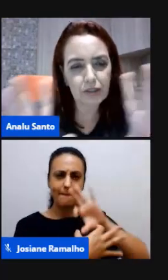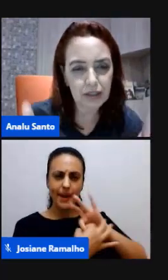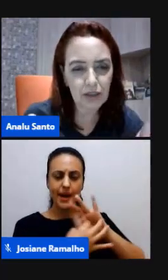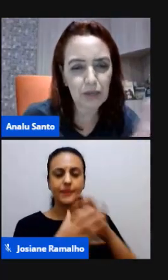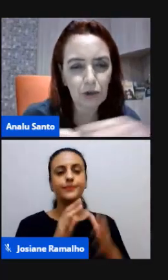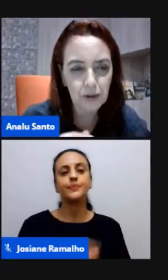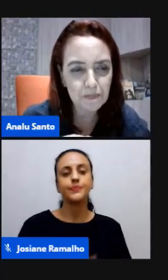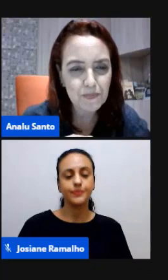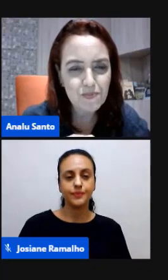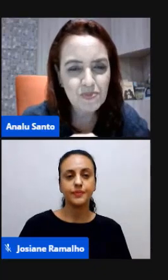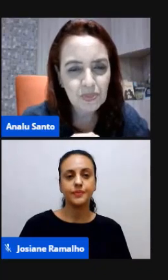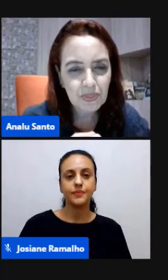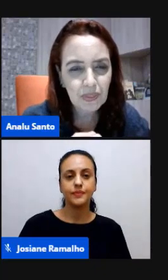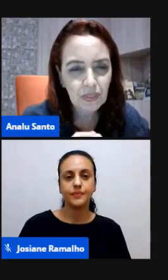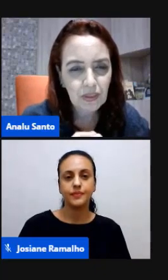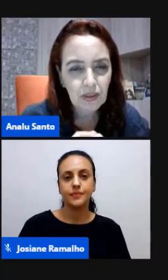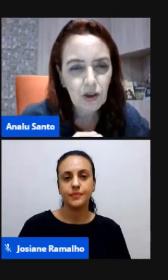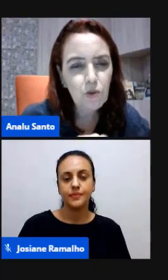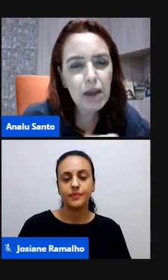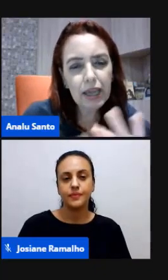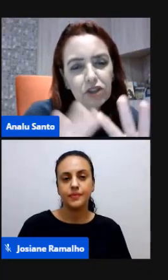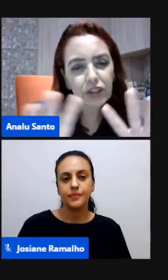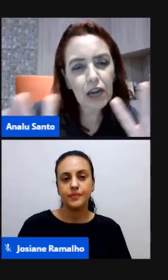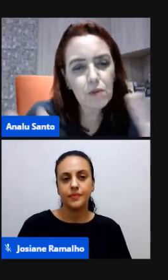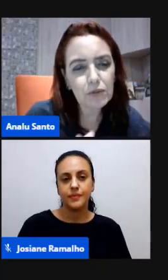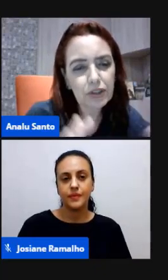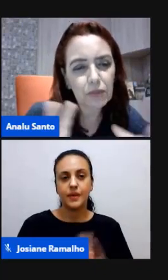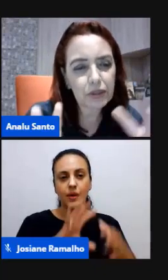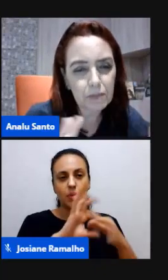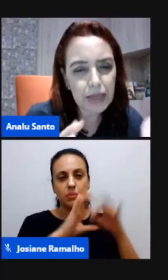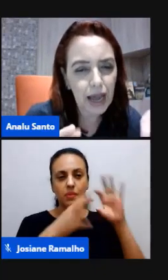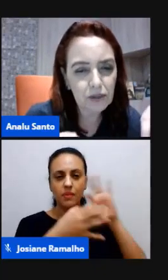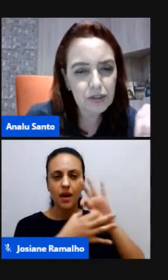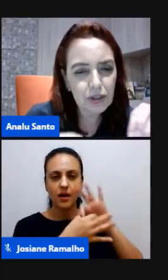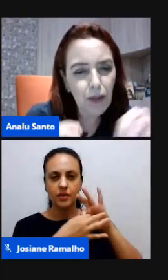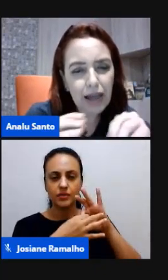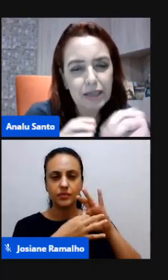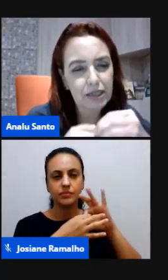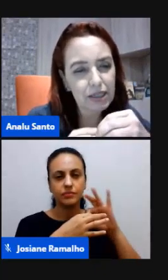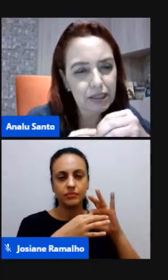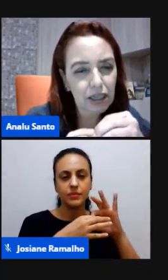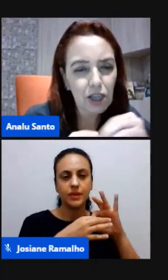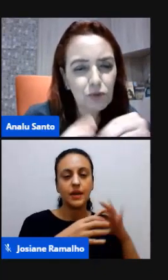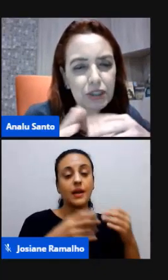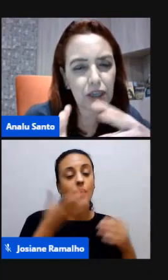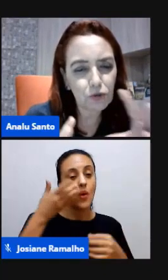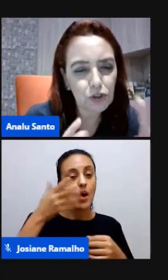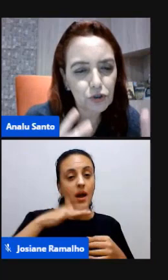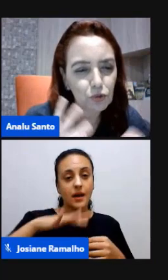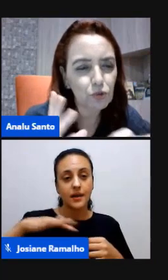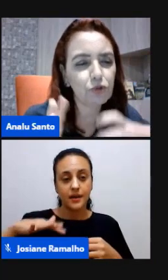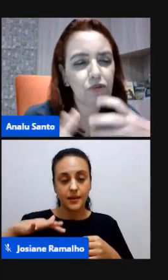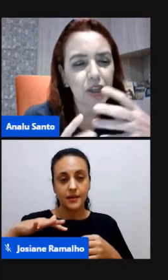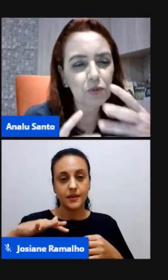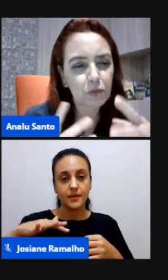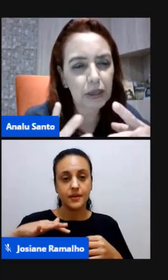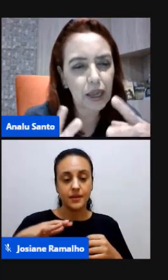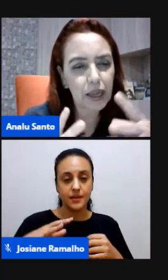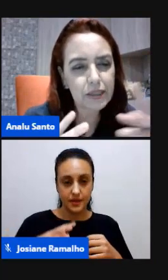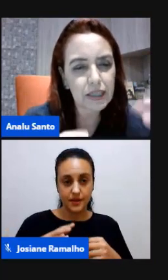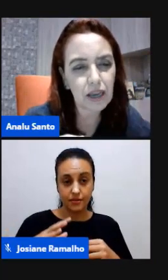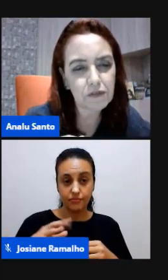poder entender melhor. Uma rede na qual estão entremeados. Então, a criança, no centro disso tudo,